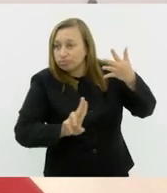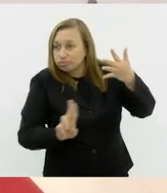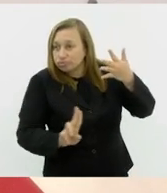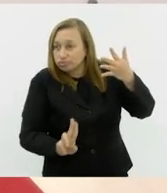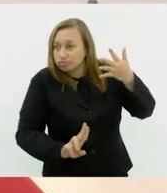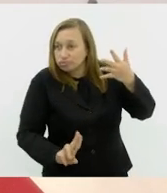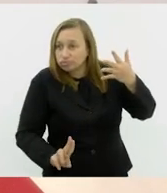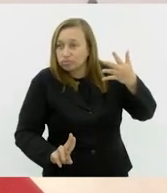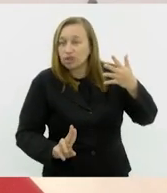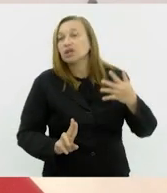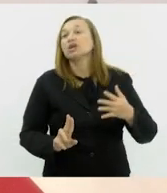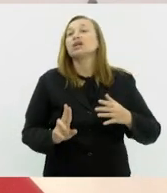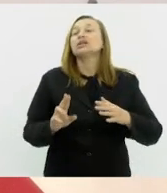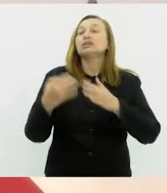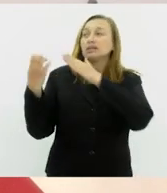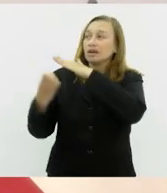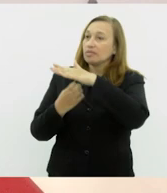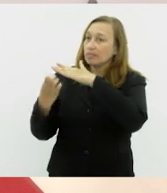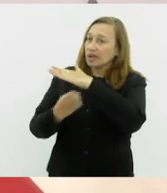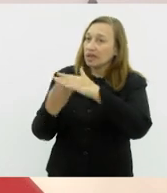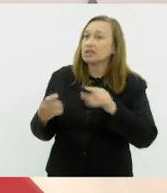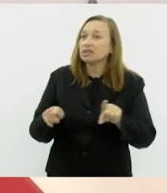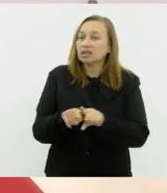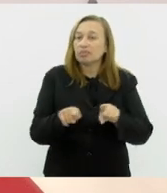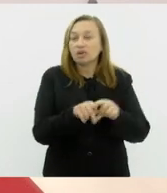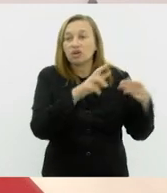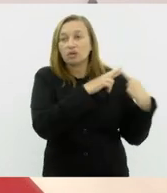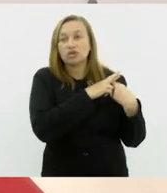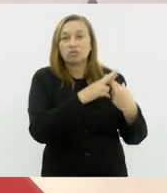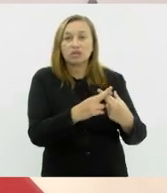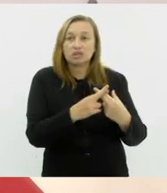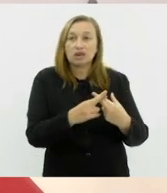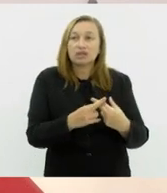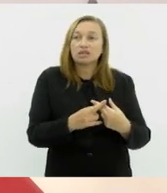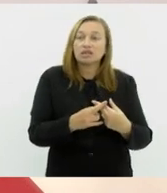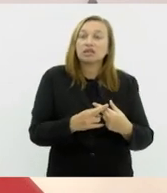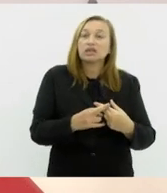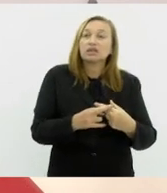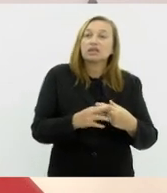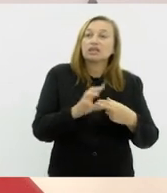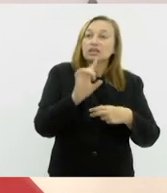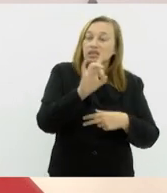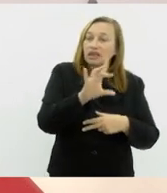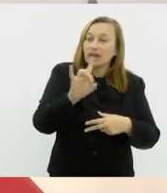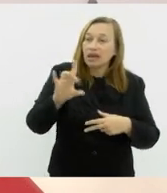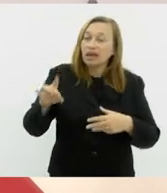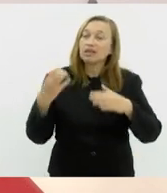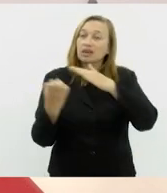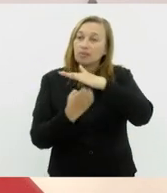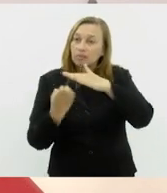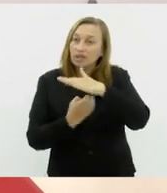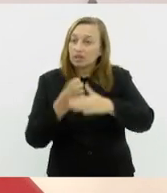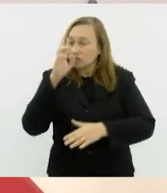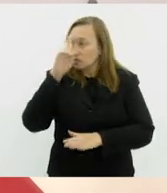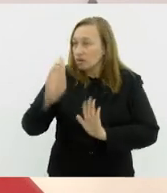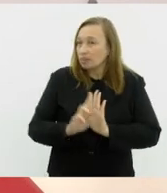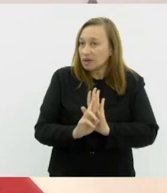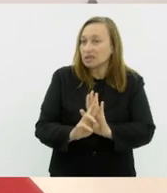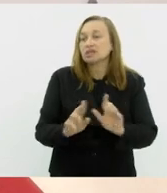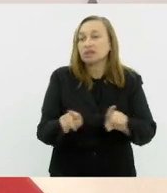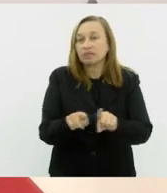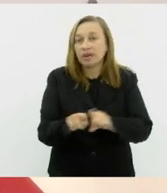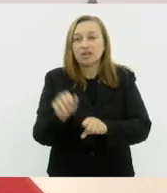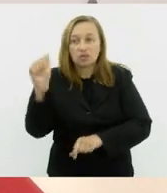dos administradores, do nome da empresa e dos responsáveis legais de cada uma das empresas que o senhor representa aqui, assim como da